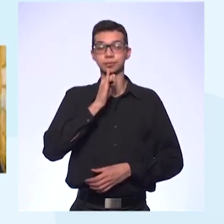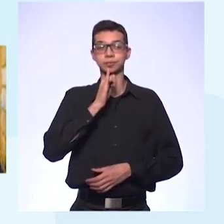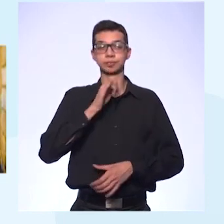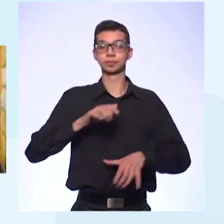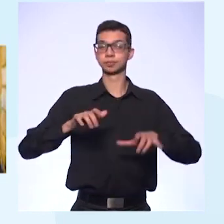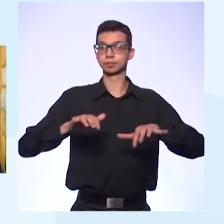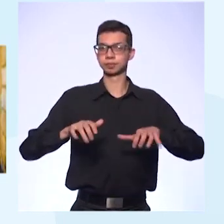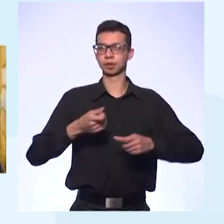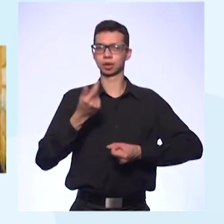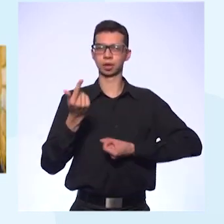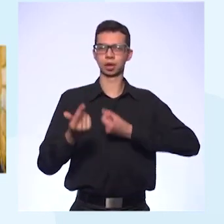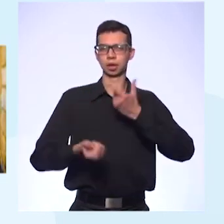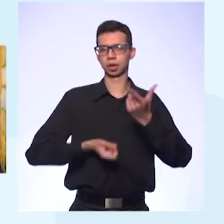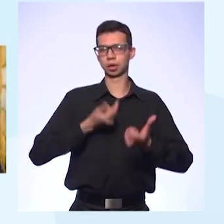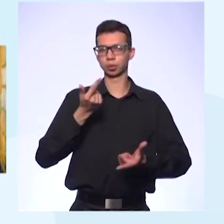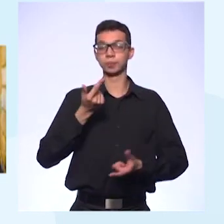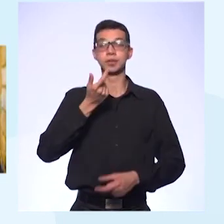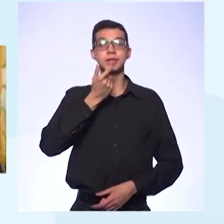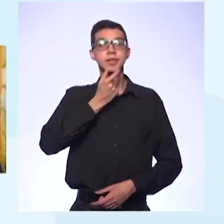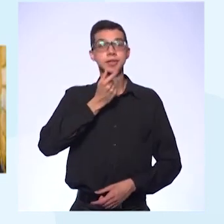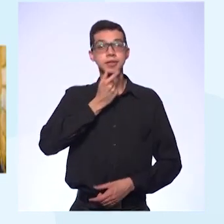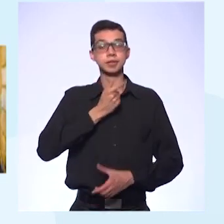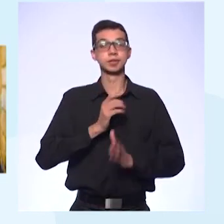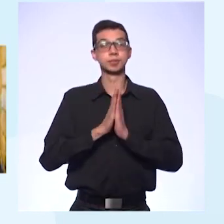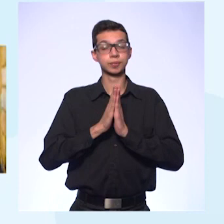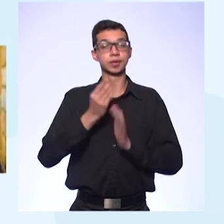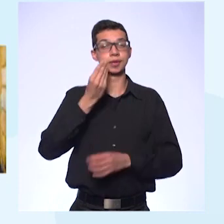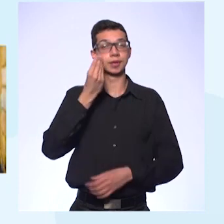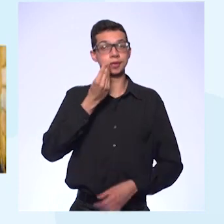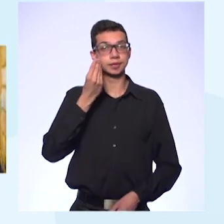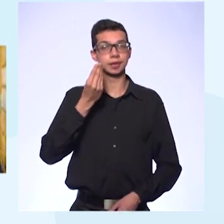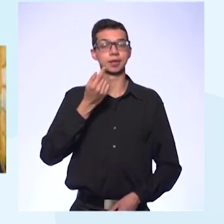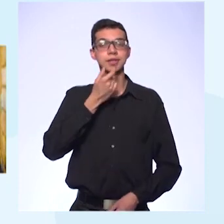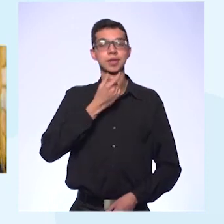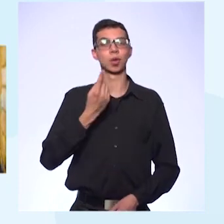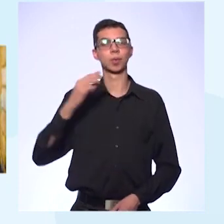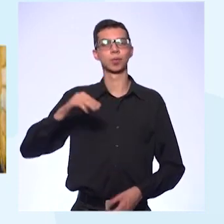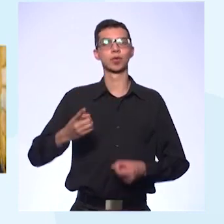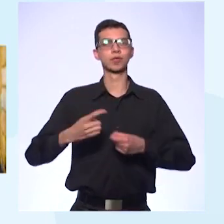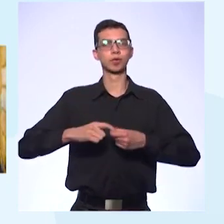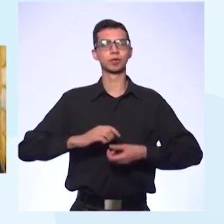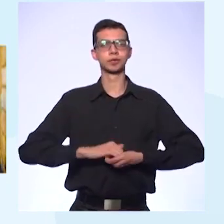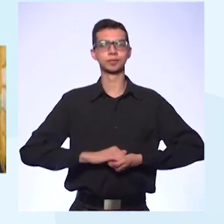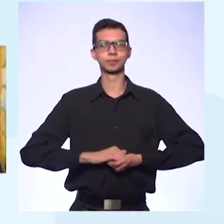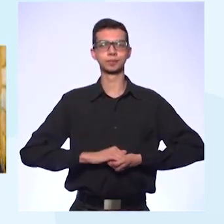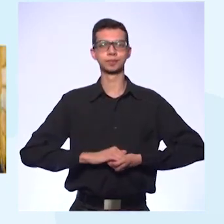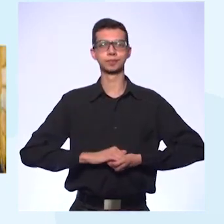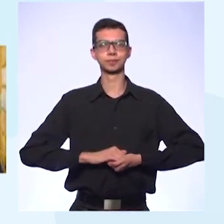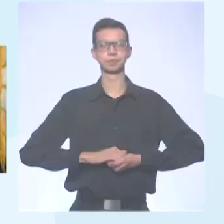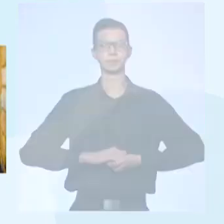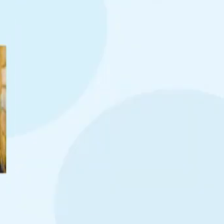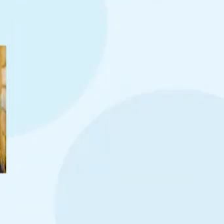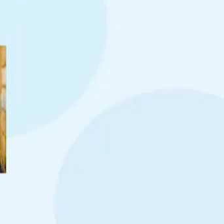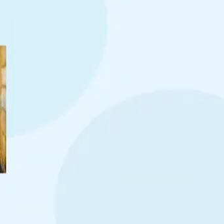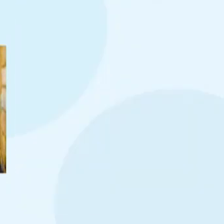Escreva alguns exemplos. alguns exemplos. In English. Tentem escrever em inglês. Então, um minutinho e a gente já volta.